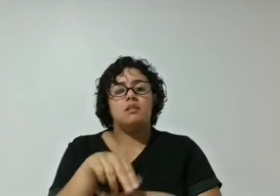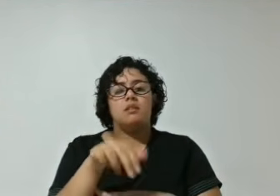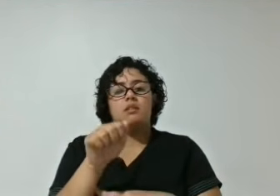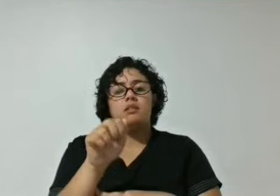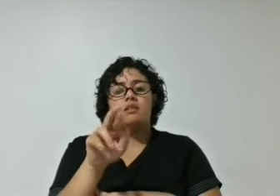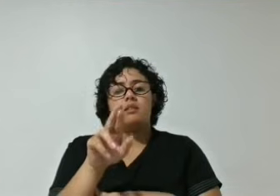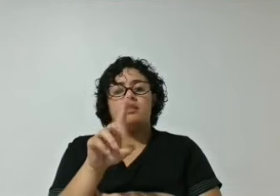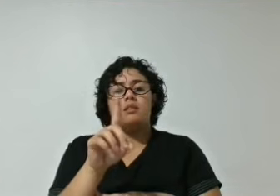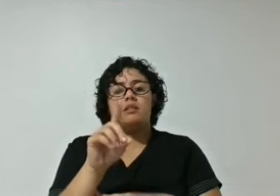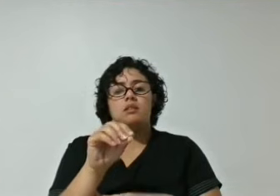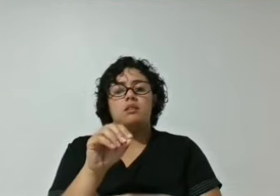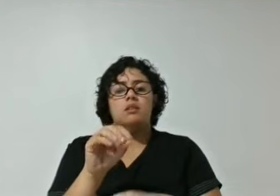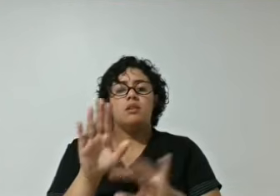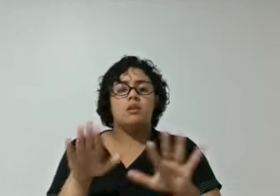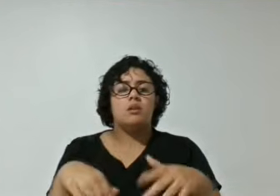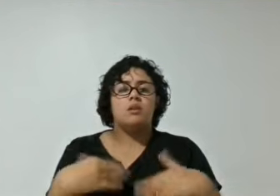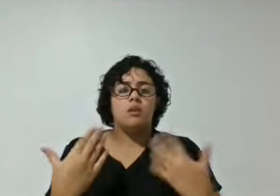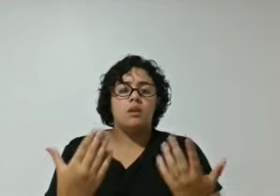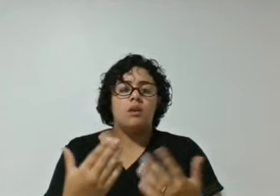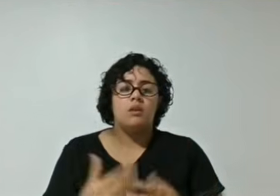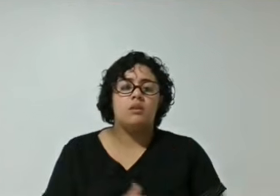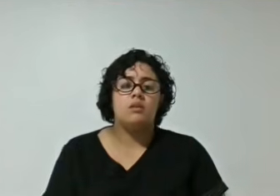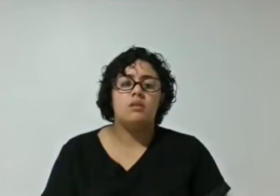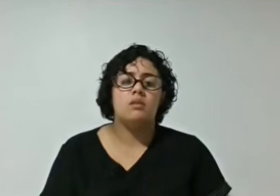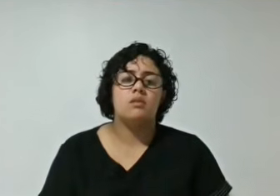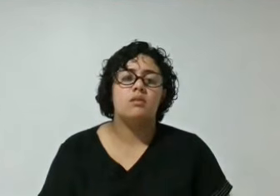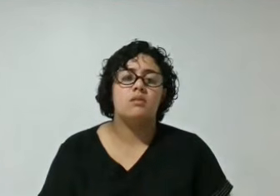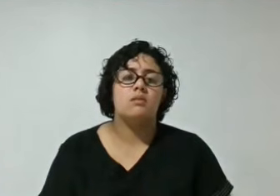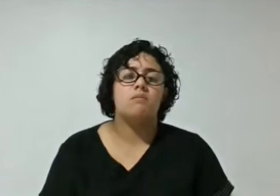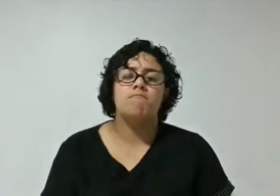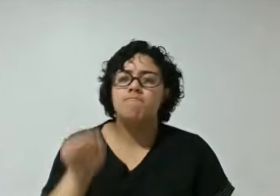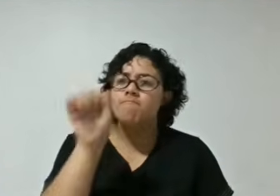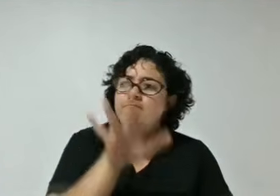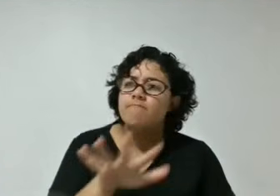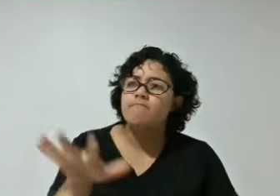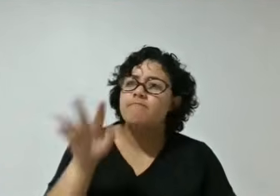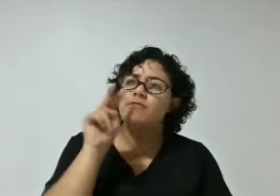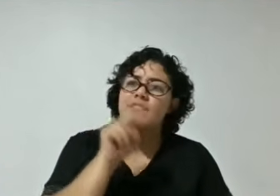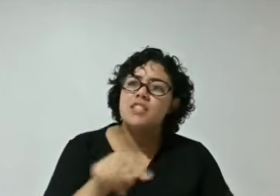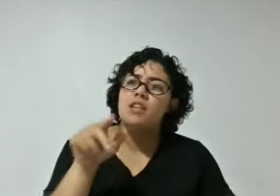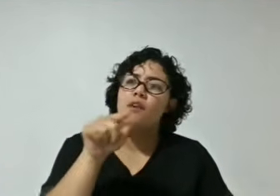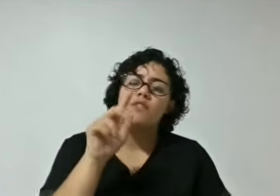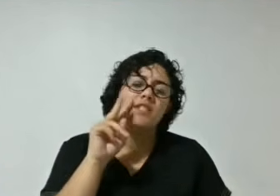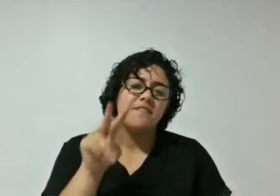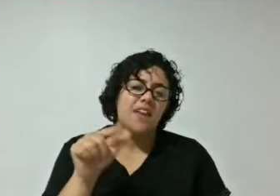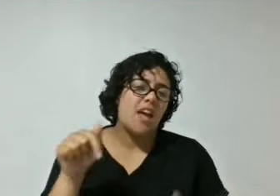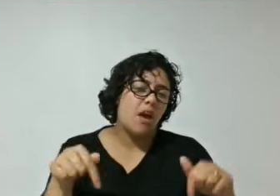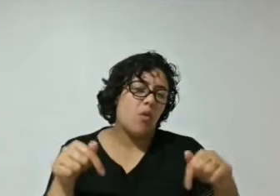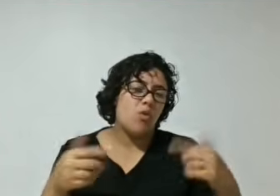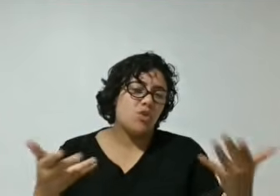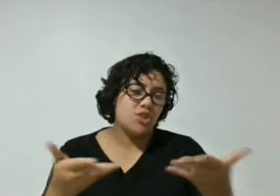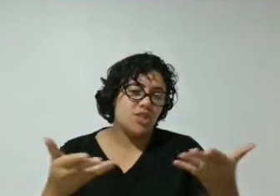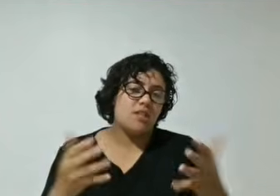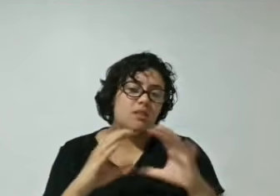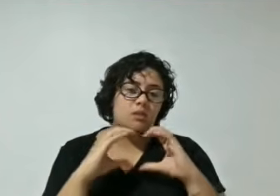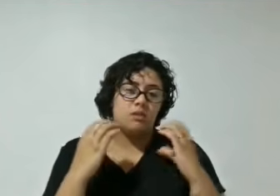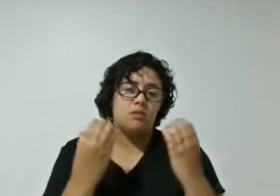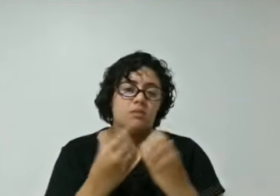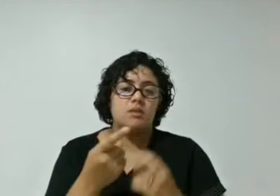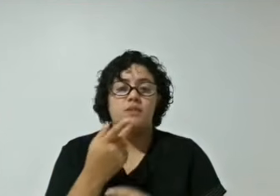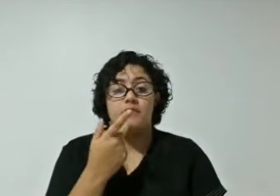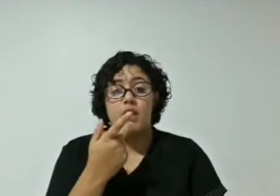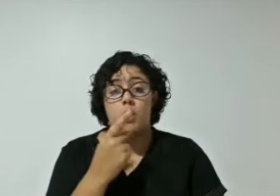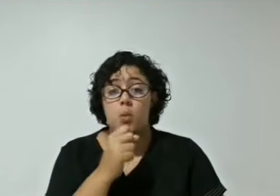que é a leitura, então, que você faz assim, hoje dessa comunidade? Você já comentou sobre ela e falou da questão da terceira idade. Então, eu